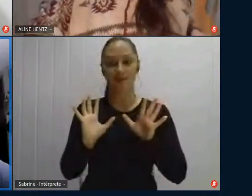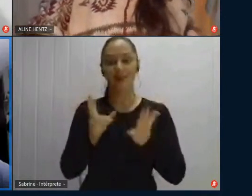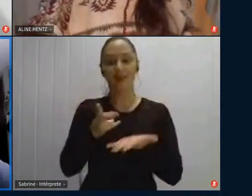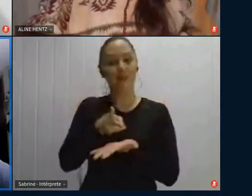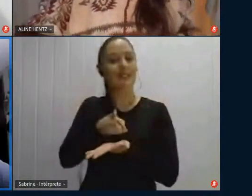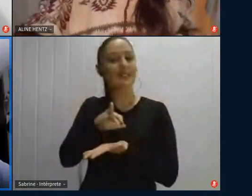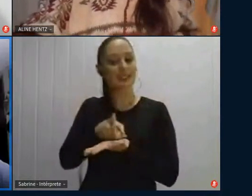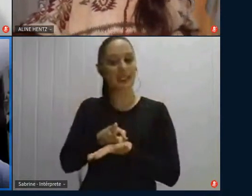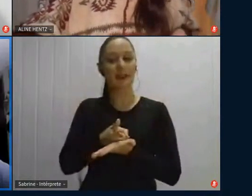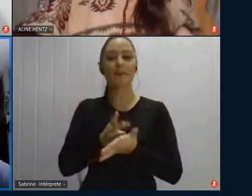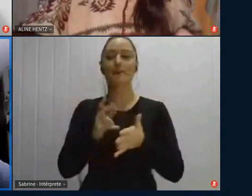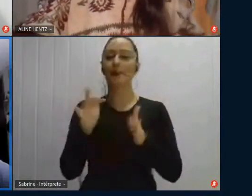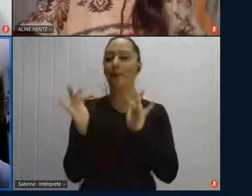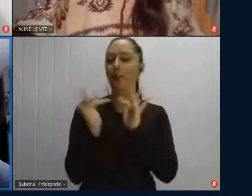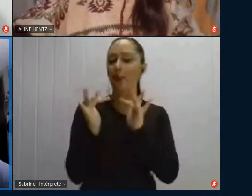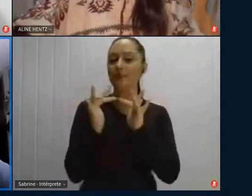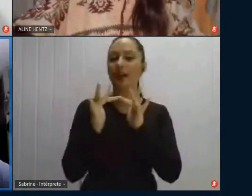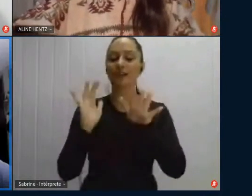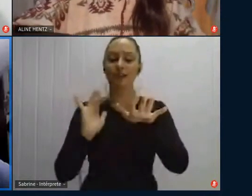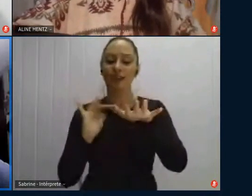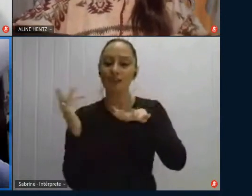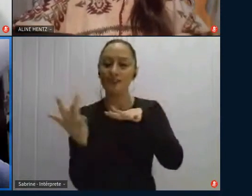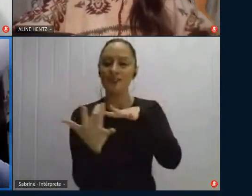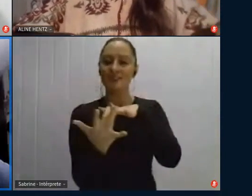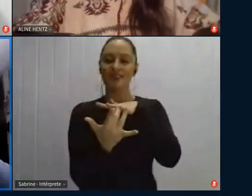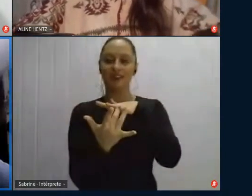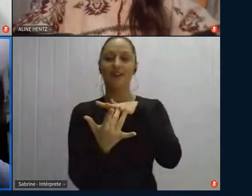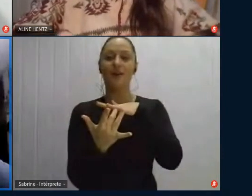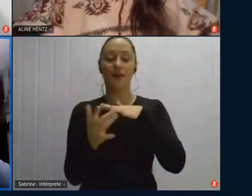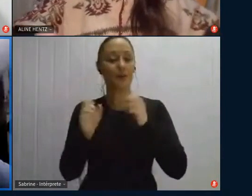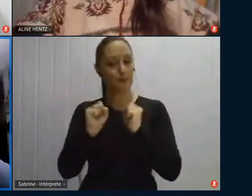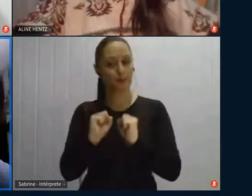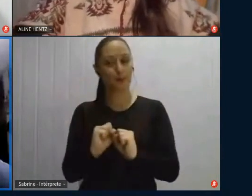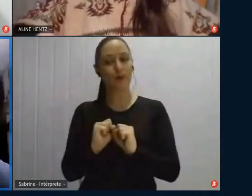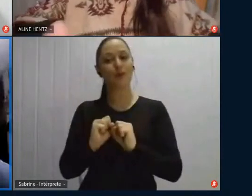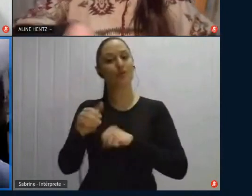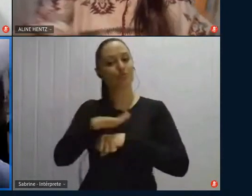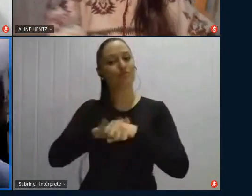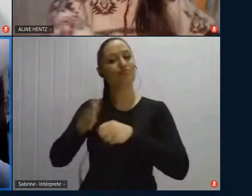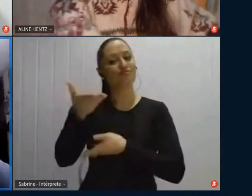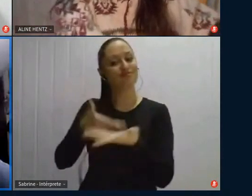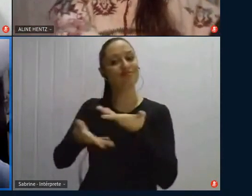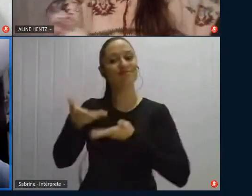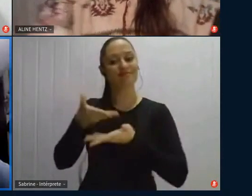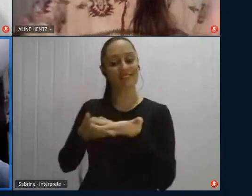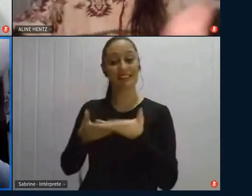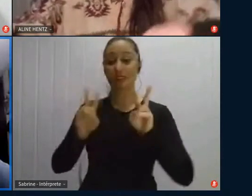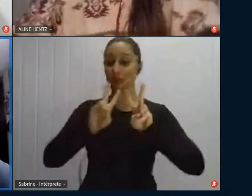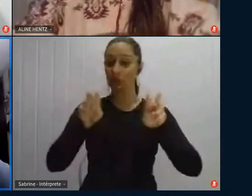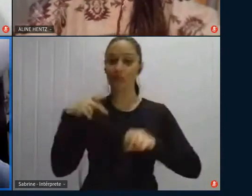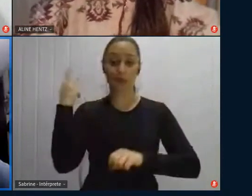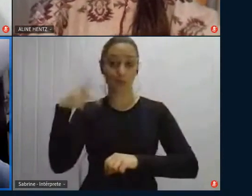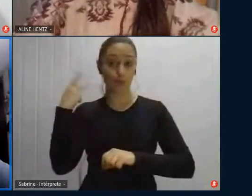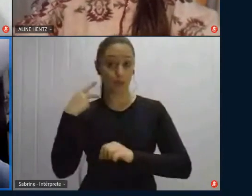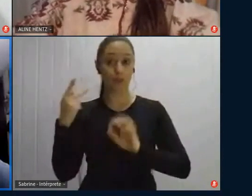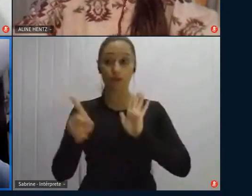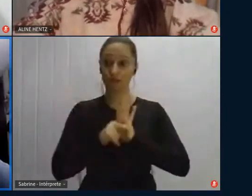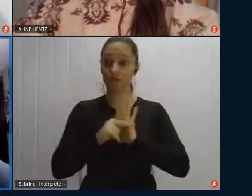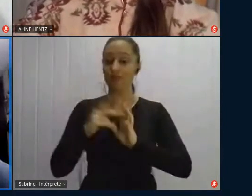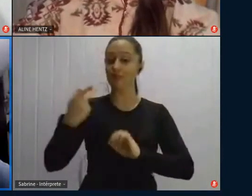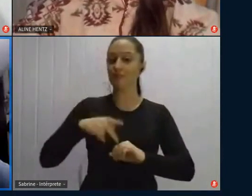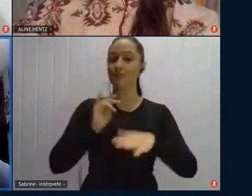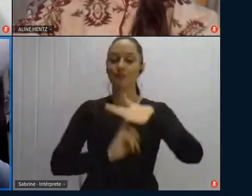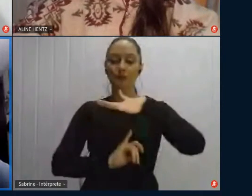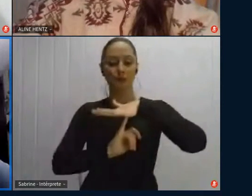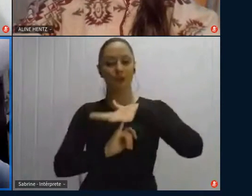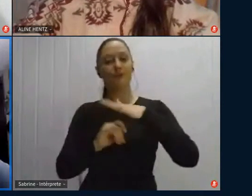pelas redes sociais, pelos nossos contatos, poder discutir mais sobre a política do nosso instituto. E